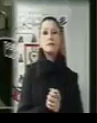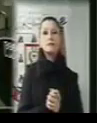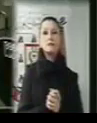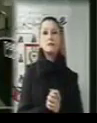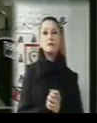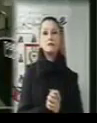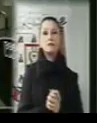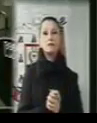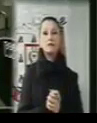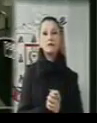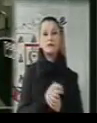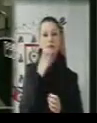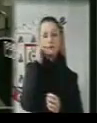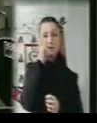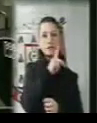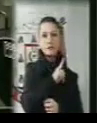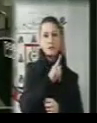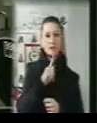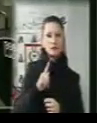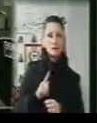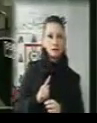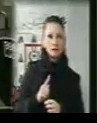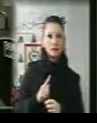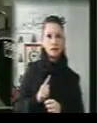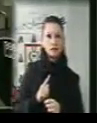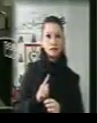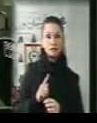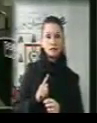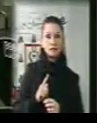Cidadã. Senhor presidente,